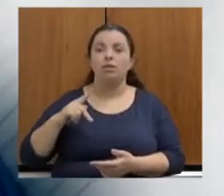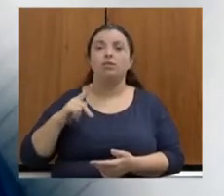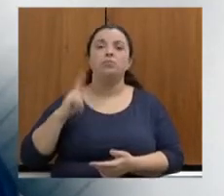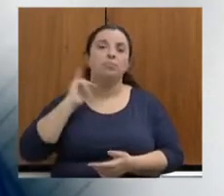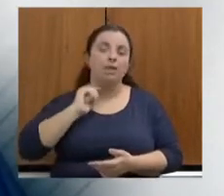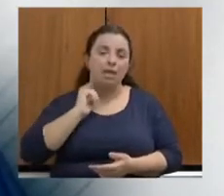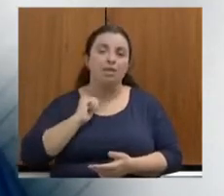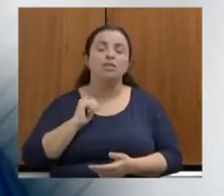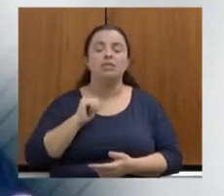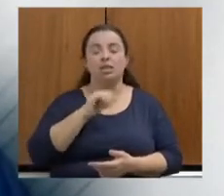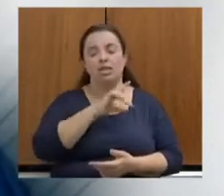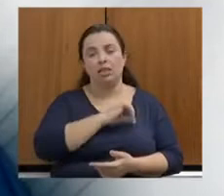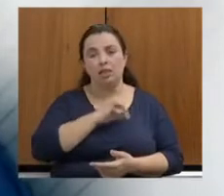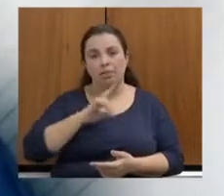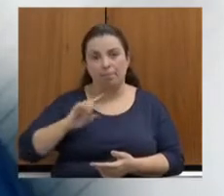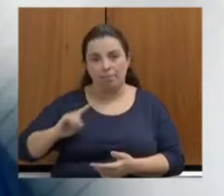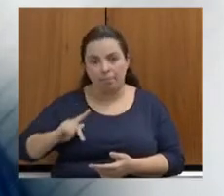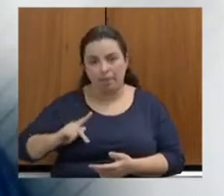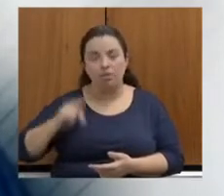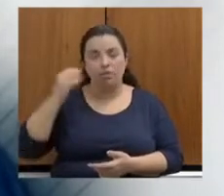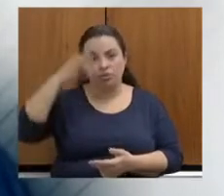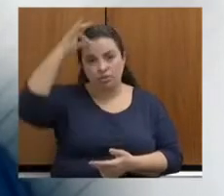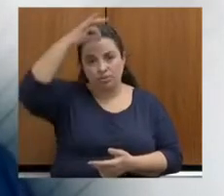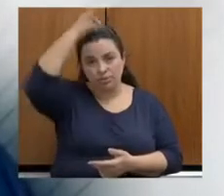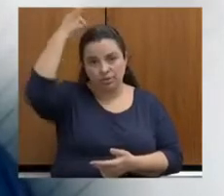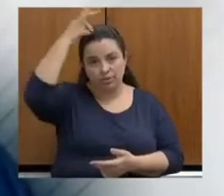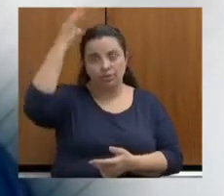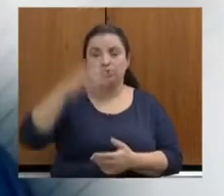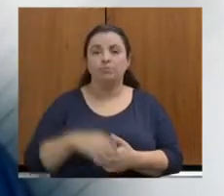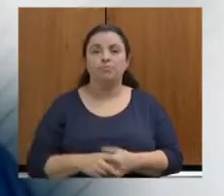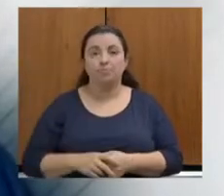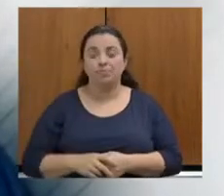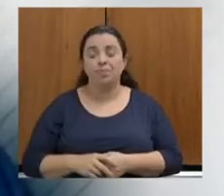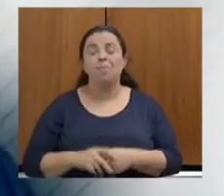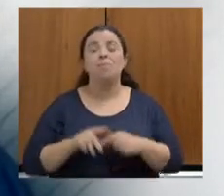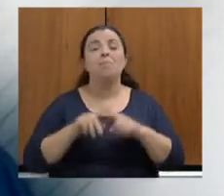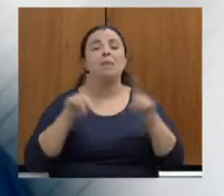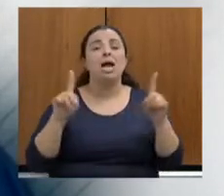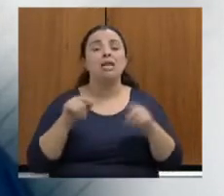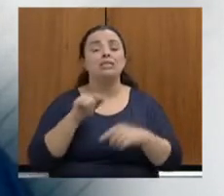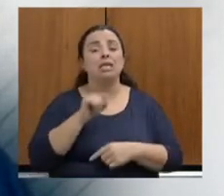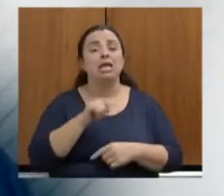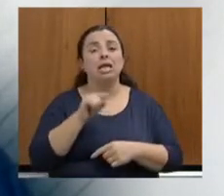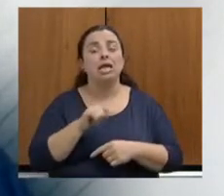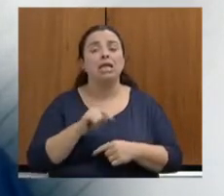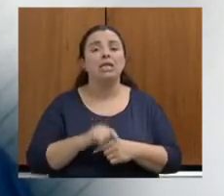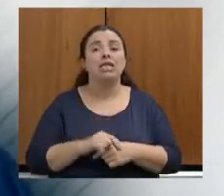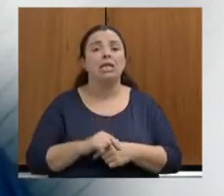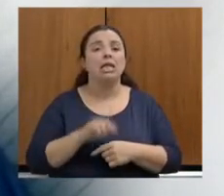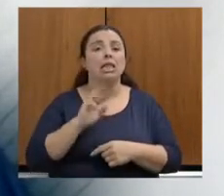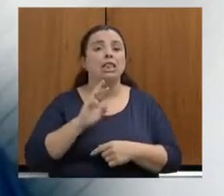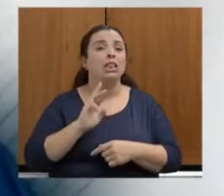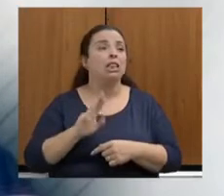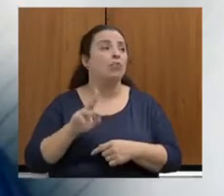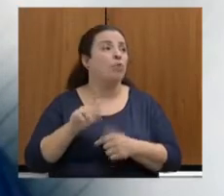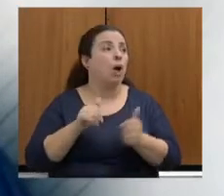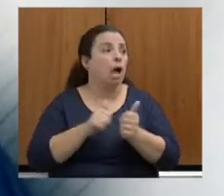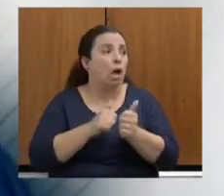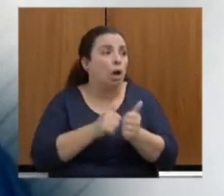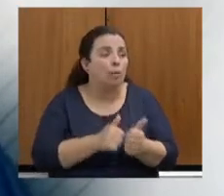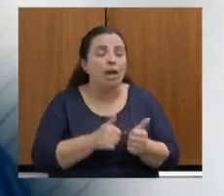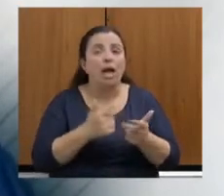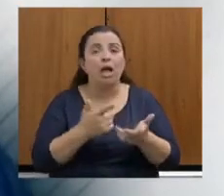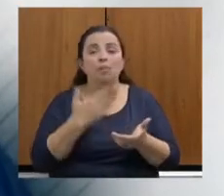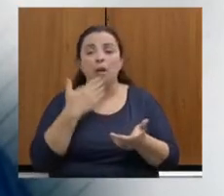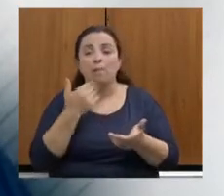ele não ele não foi acompanhado por uma melhor boa vontade das partes em conversar